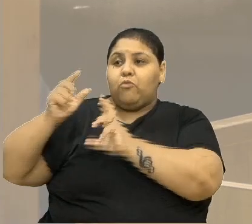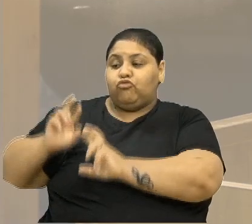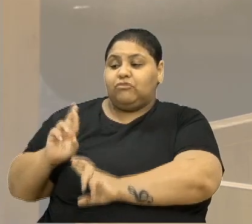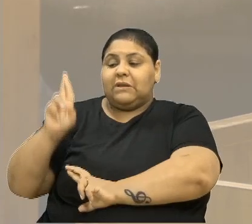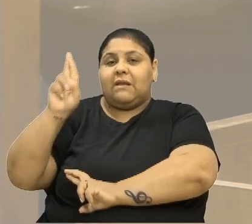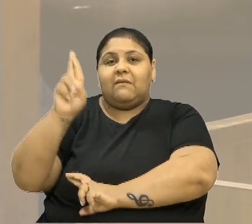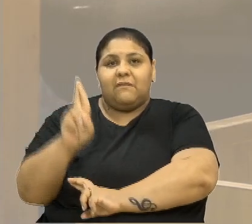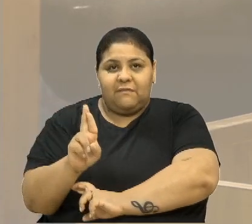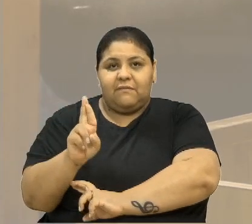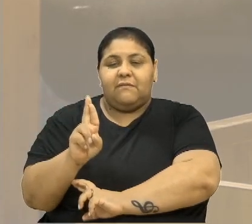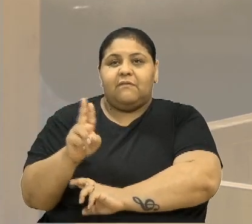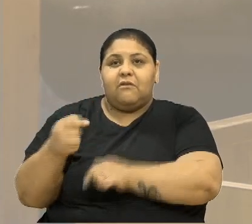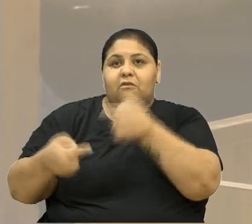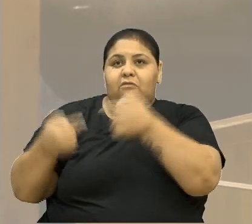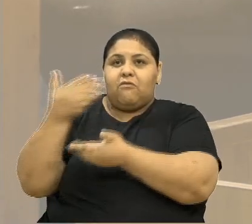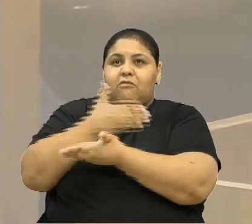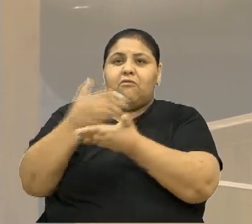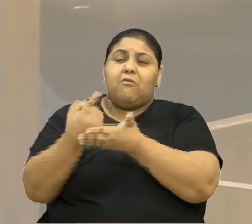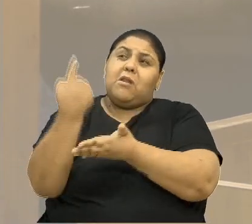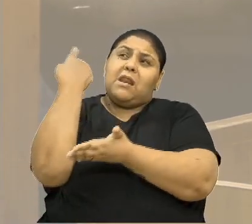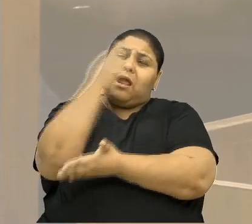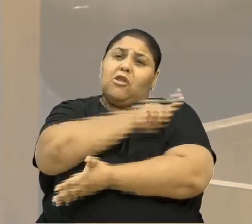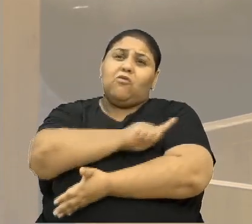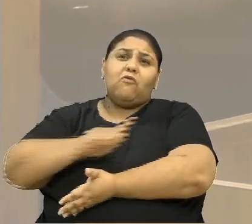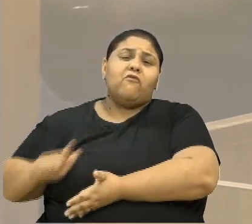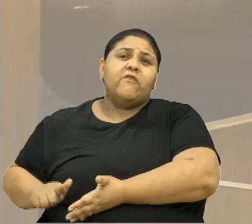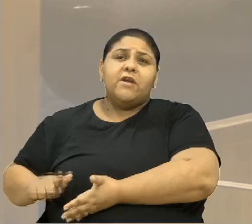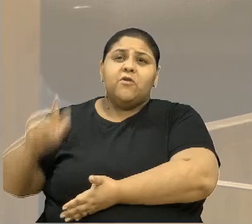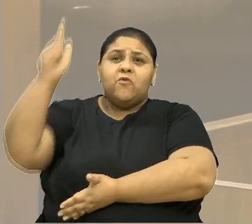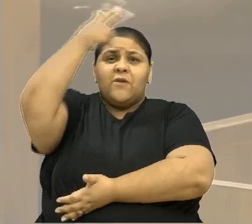representa, e um debate que começou lá no governo Cassina ainda.